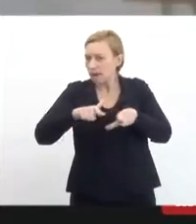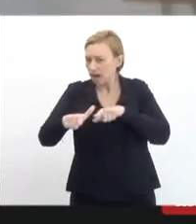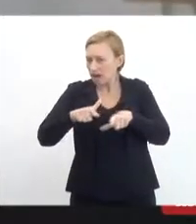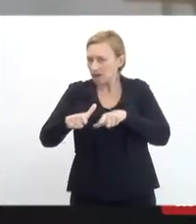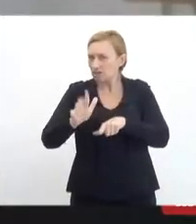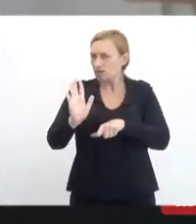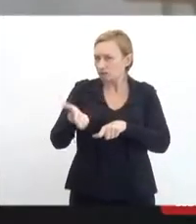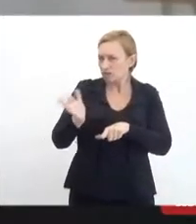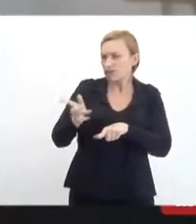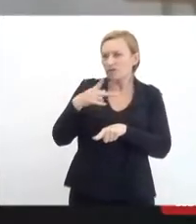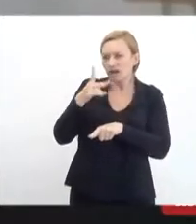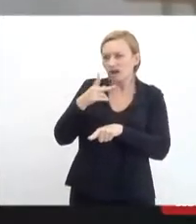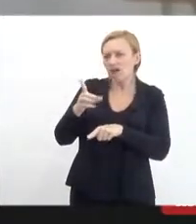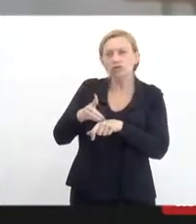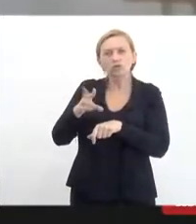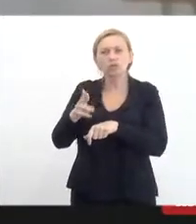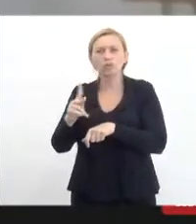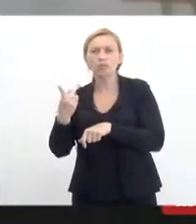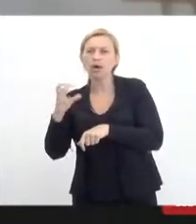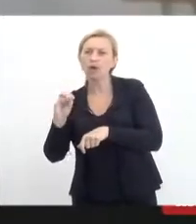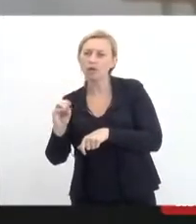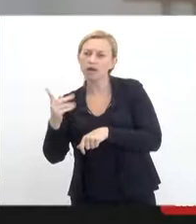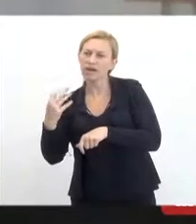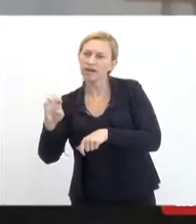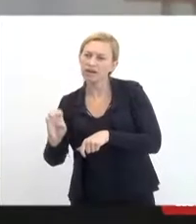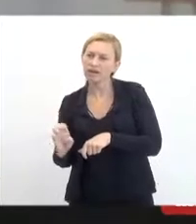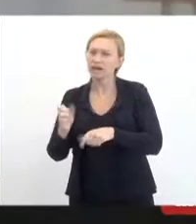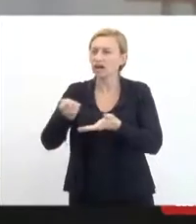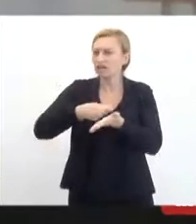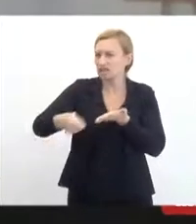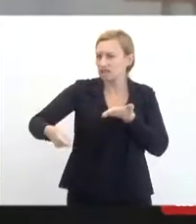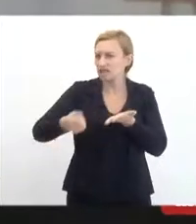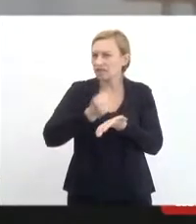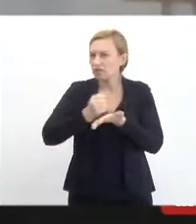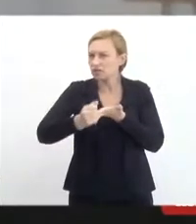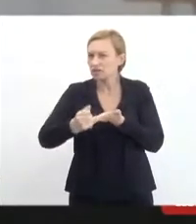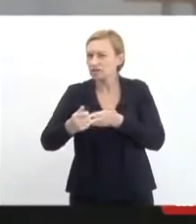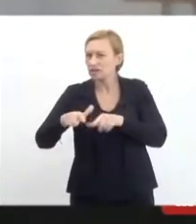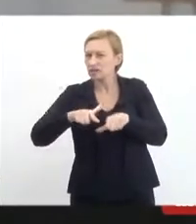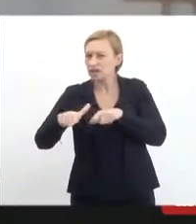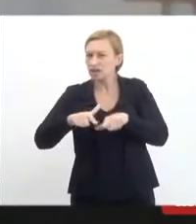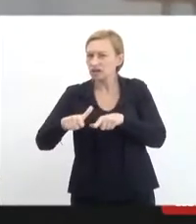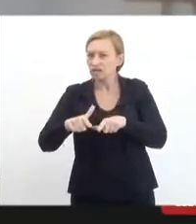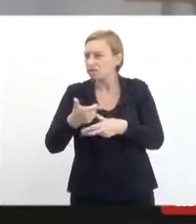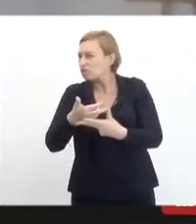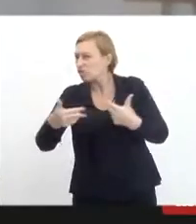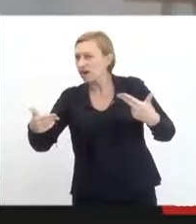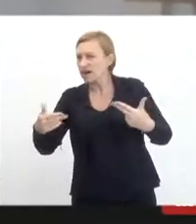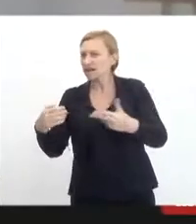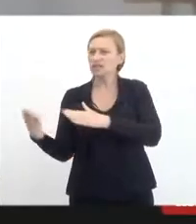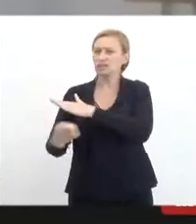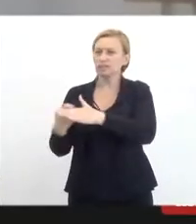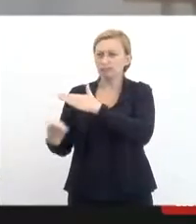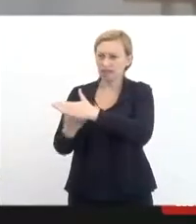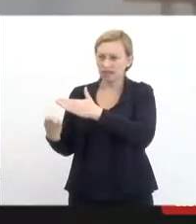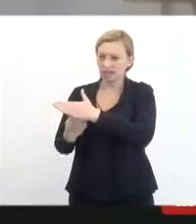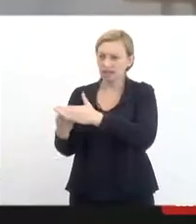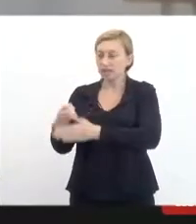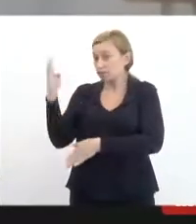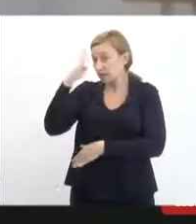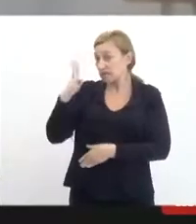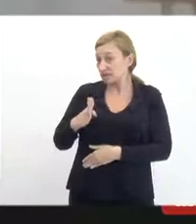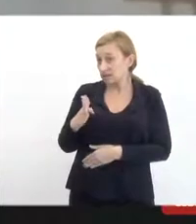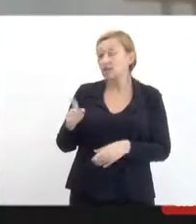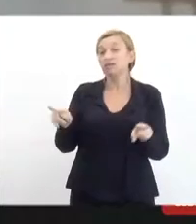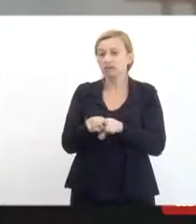ressaltado aqui pelo Dr. Paulo Henrique, assinava contratos de prestações de serviço com grandes empresas brasileiras e